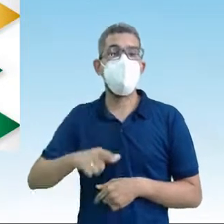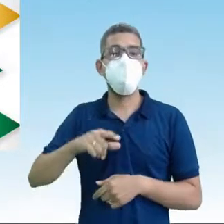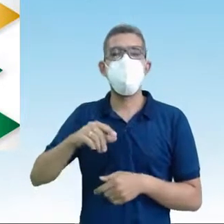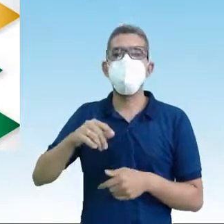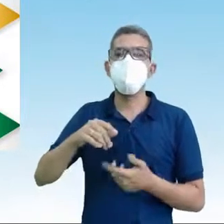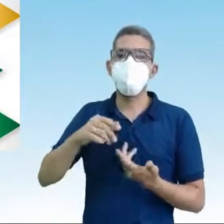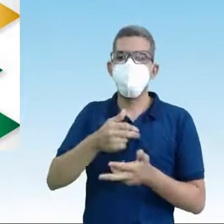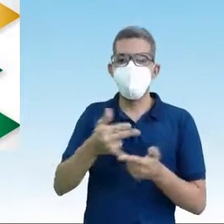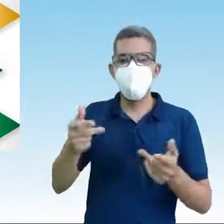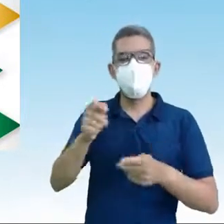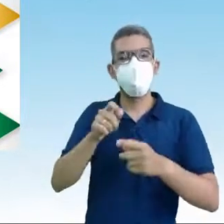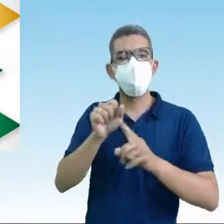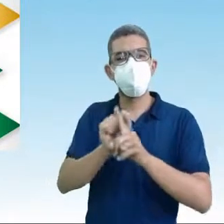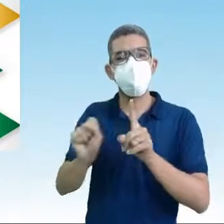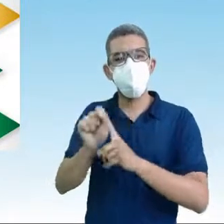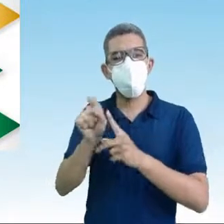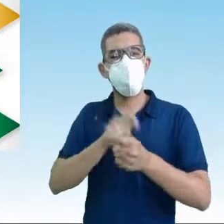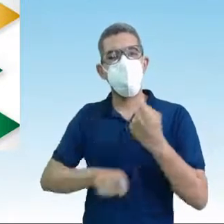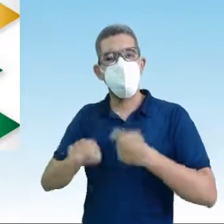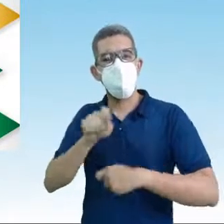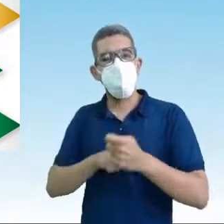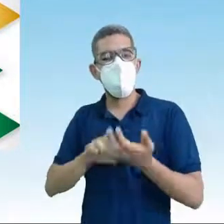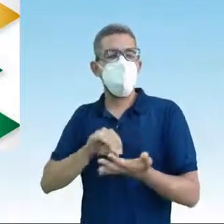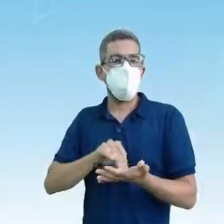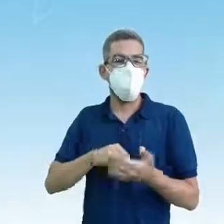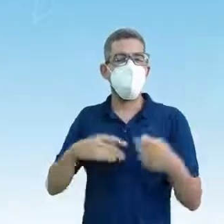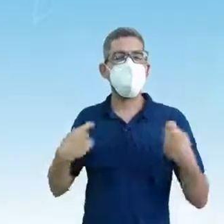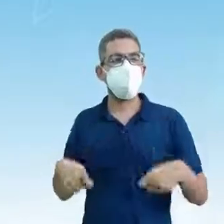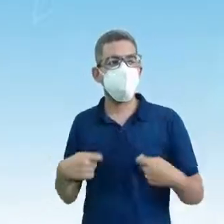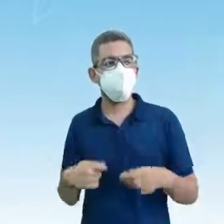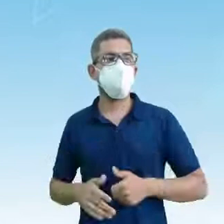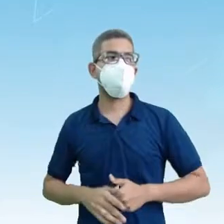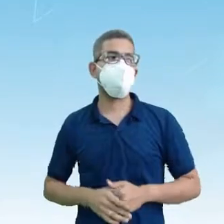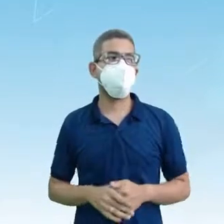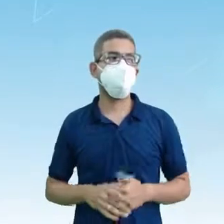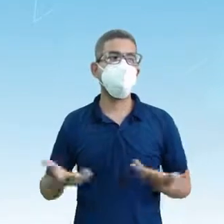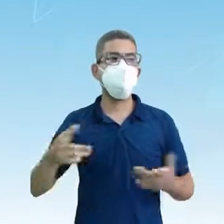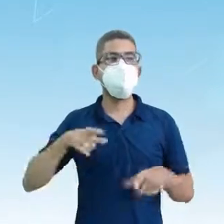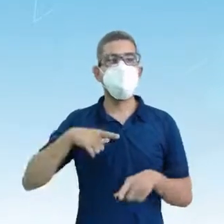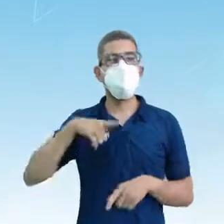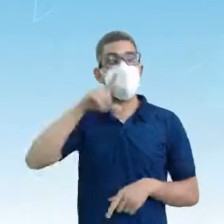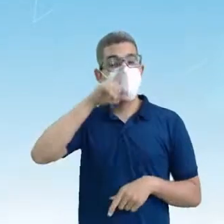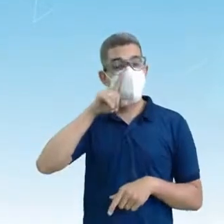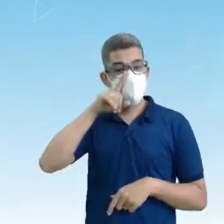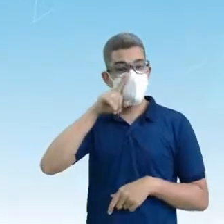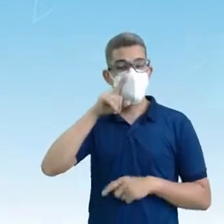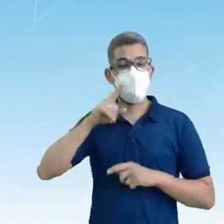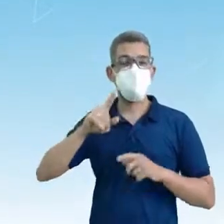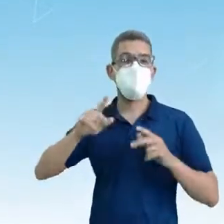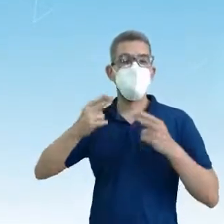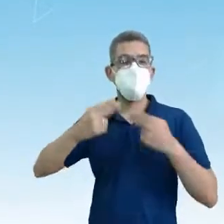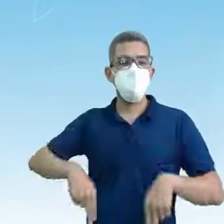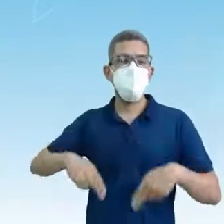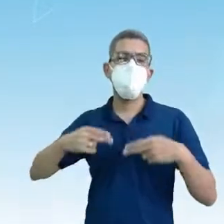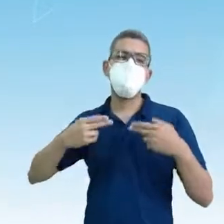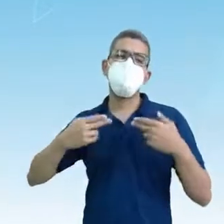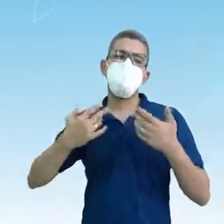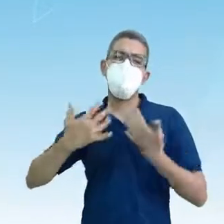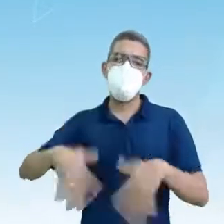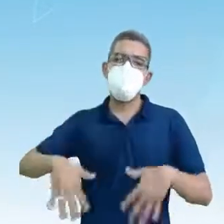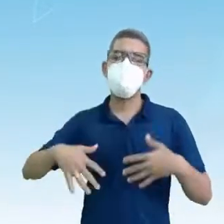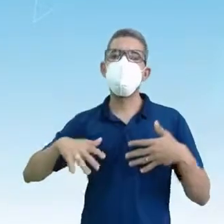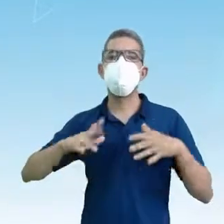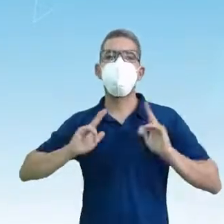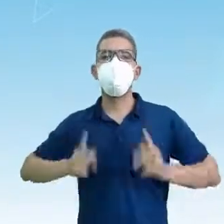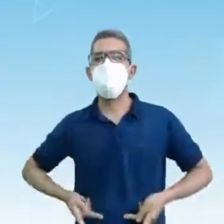socioeconômica e alta exposição a riscos naturais e humanos. E é claro que, apesar